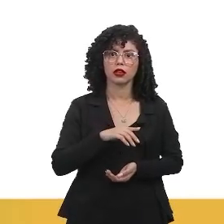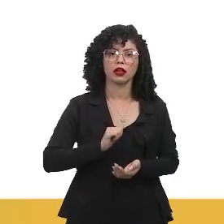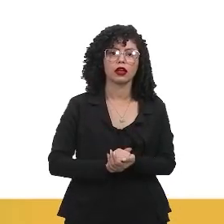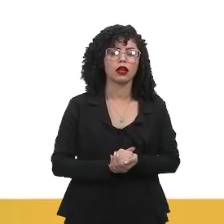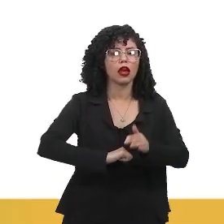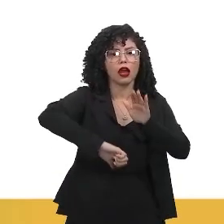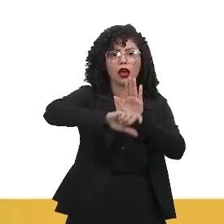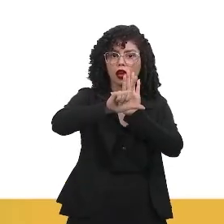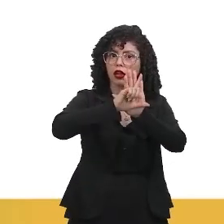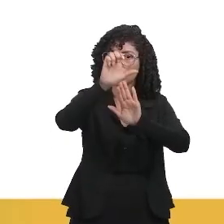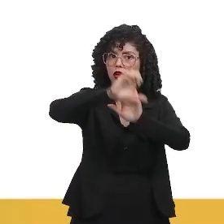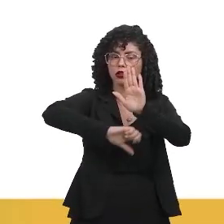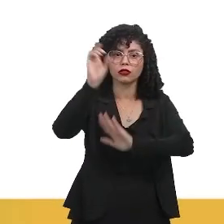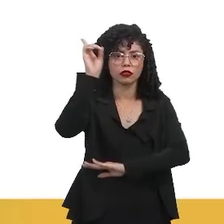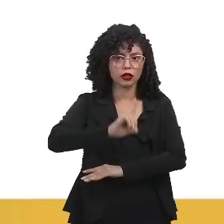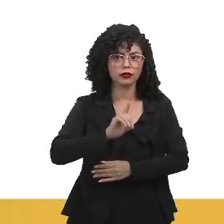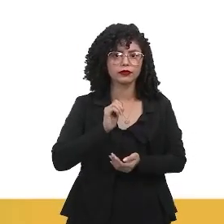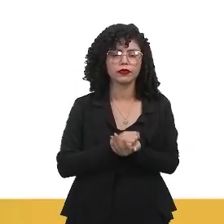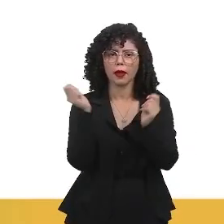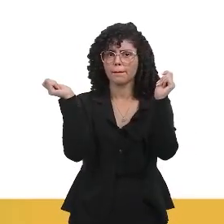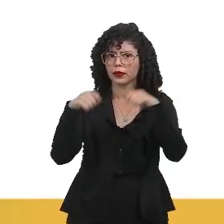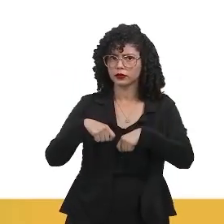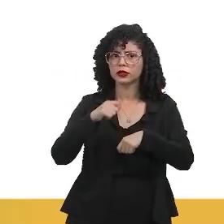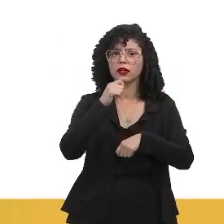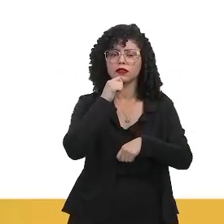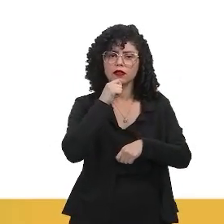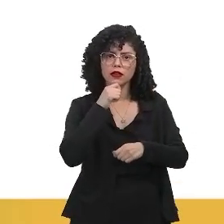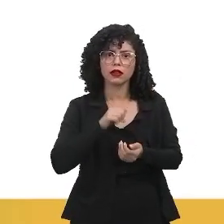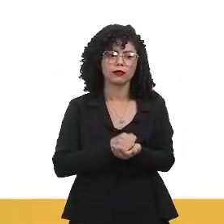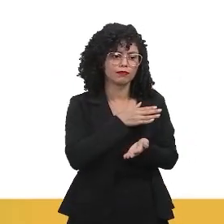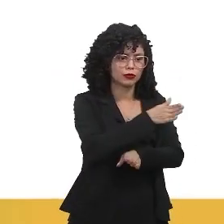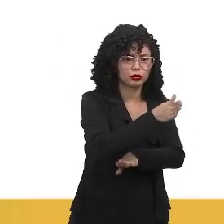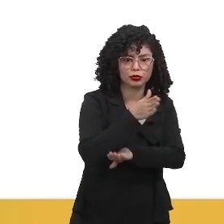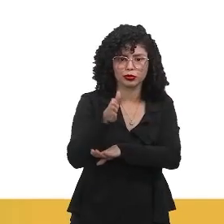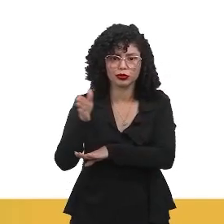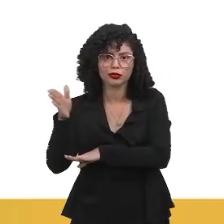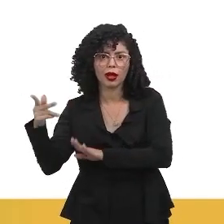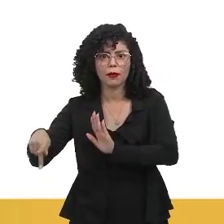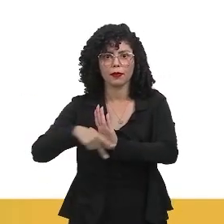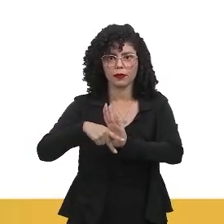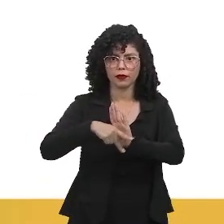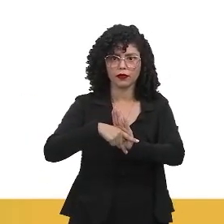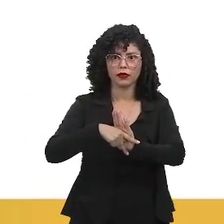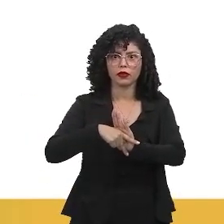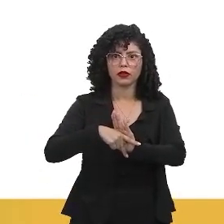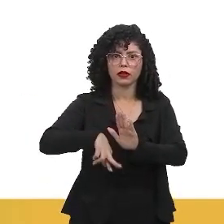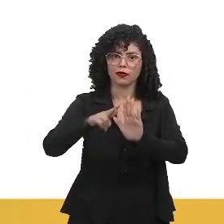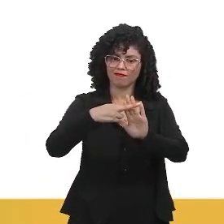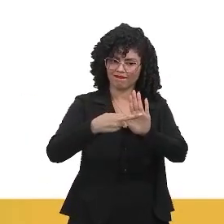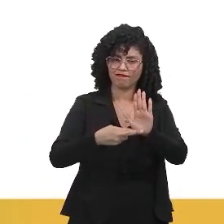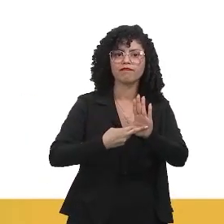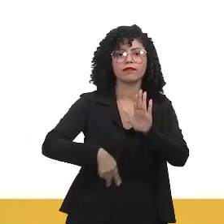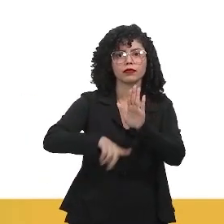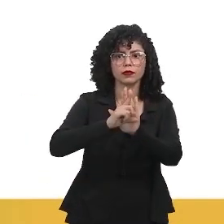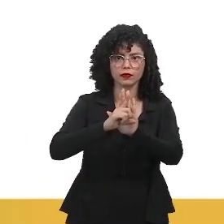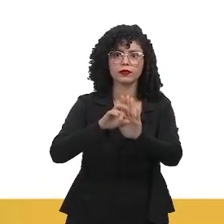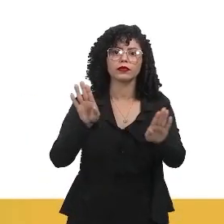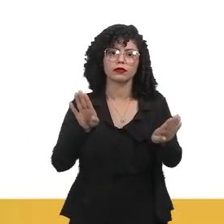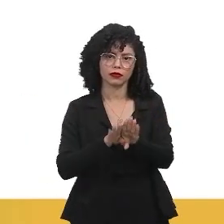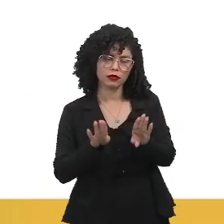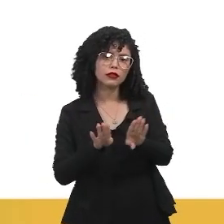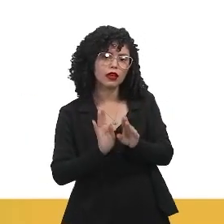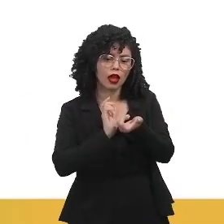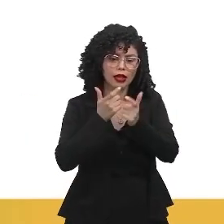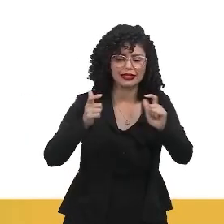dos direitos. A possibilidade de desviar seus próprios regulamentos e suas próprias leis e